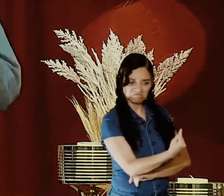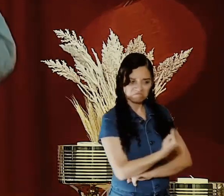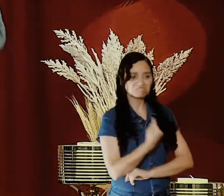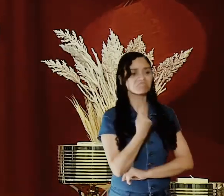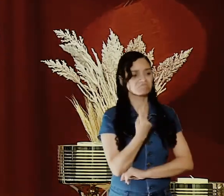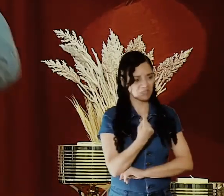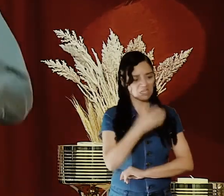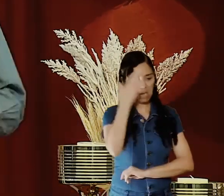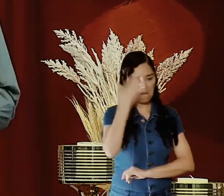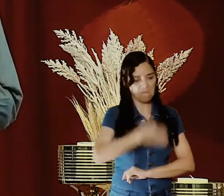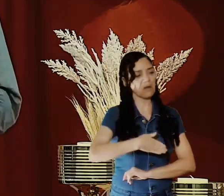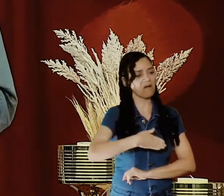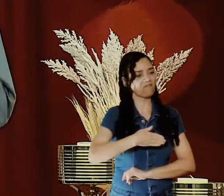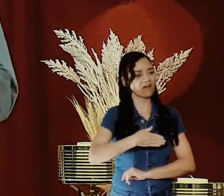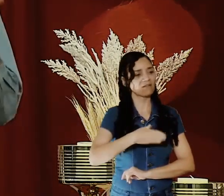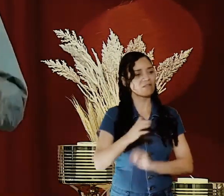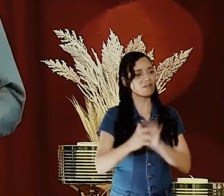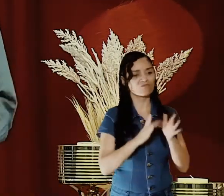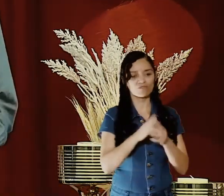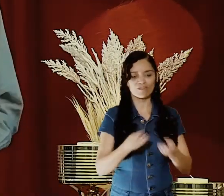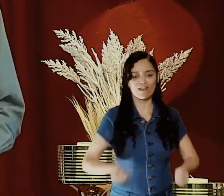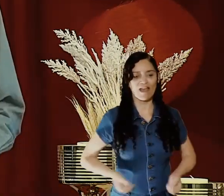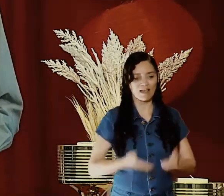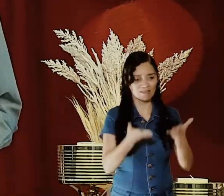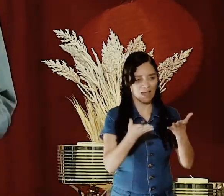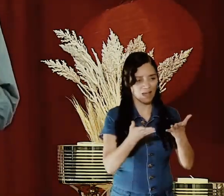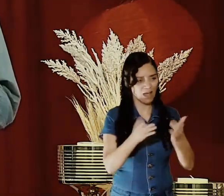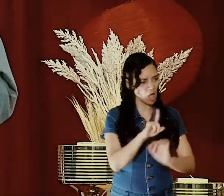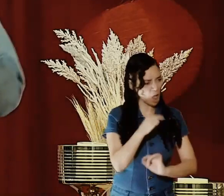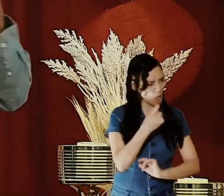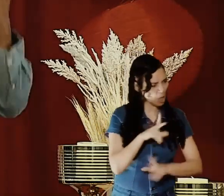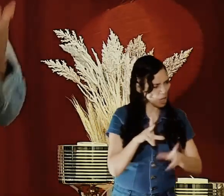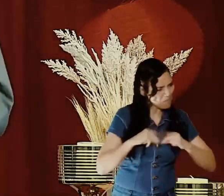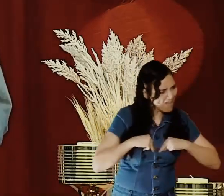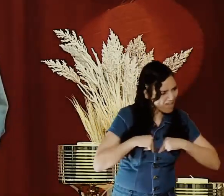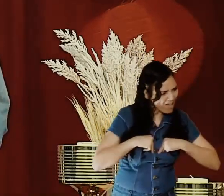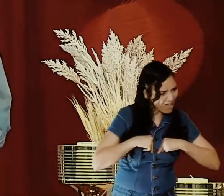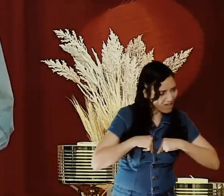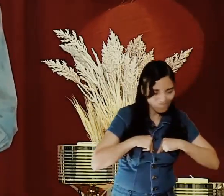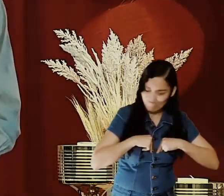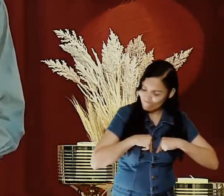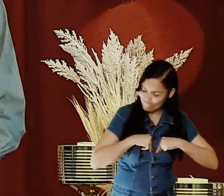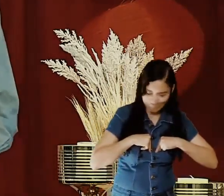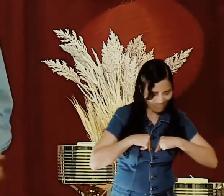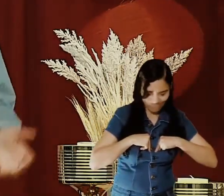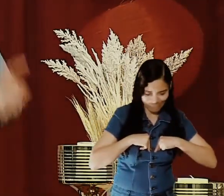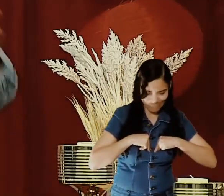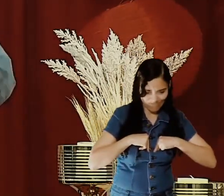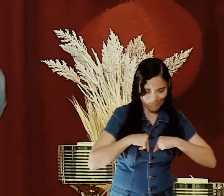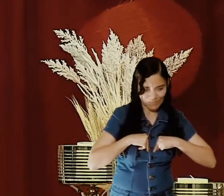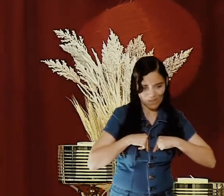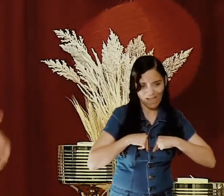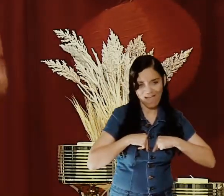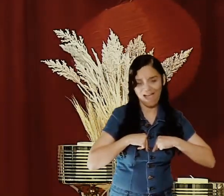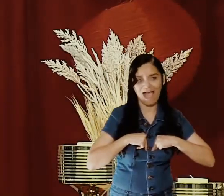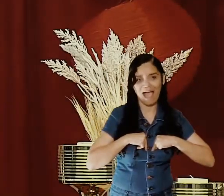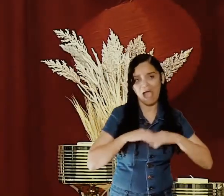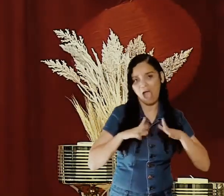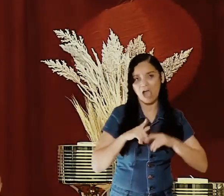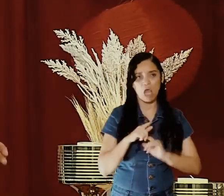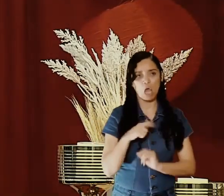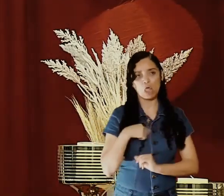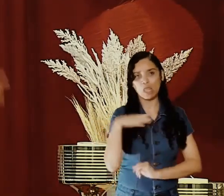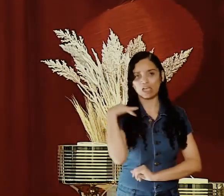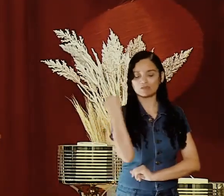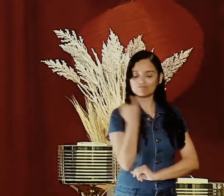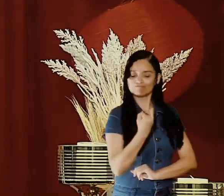de dar o seu filho. Não porque nós merecemos, ou porque nós somos muito valiosos, então Deus olhou para nós e